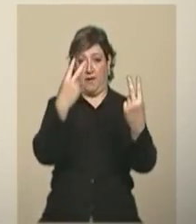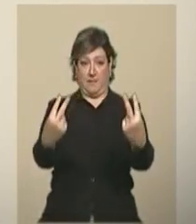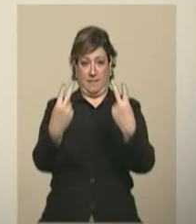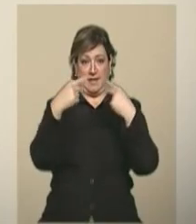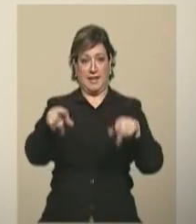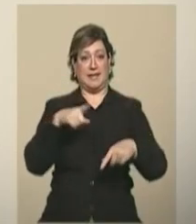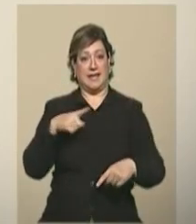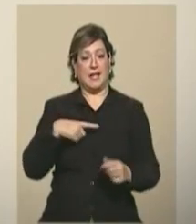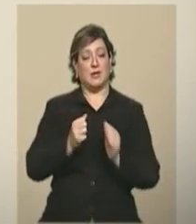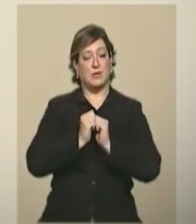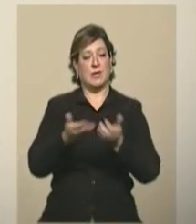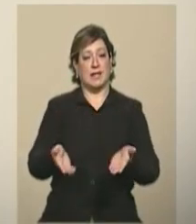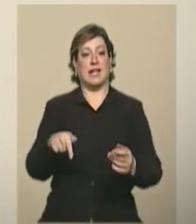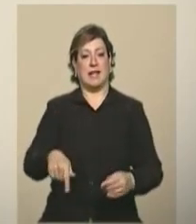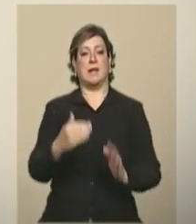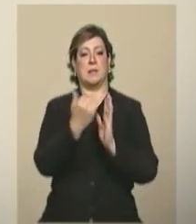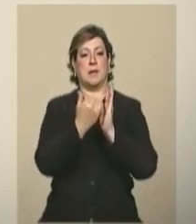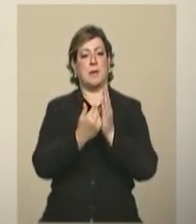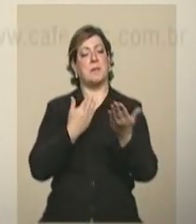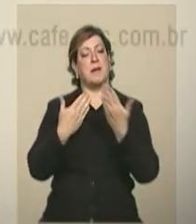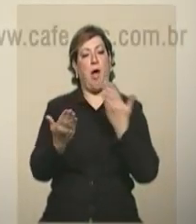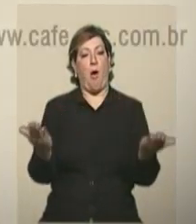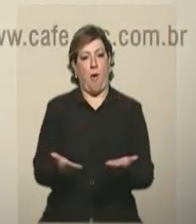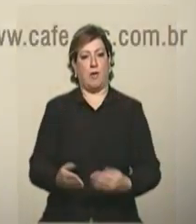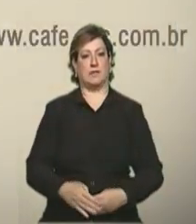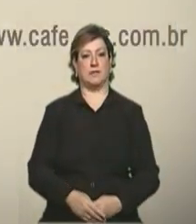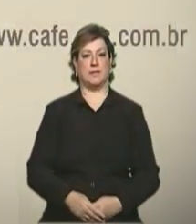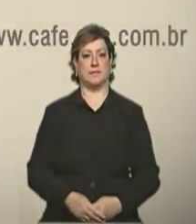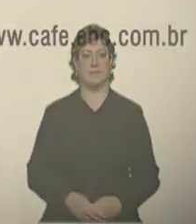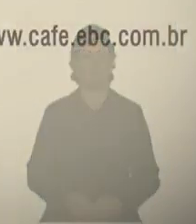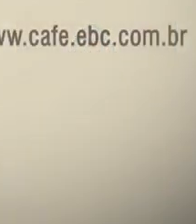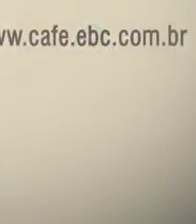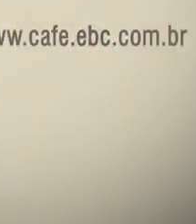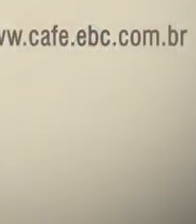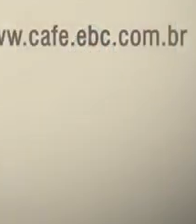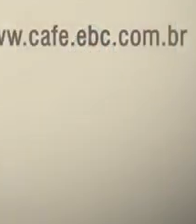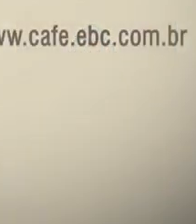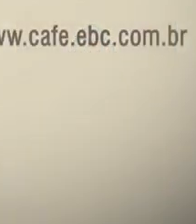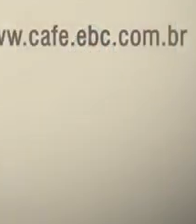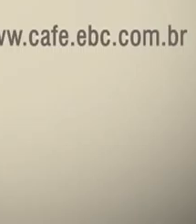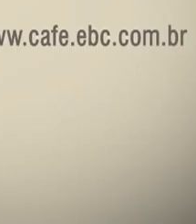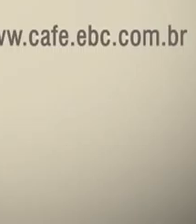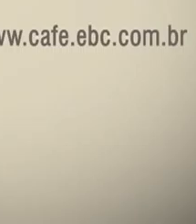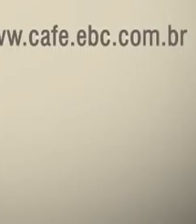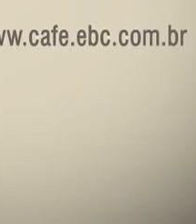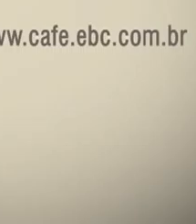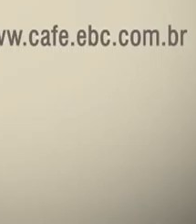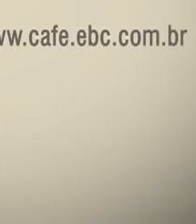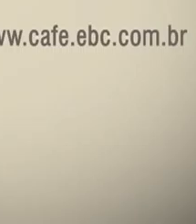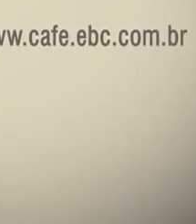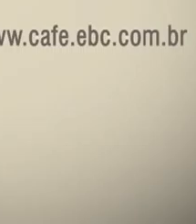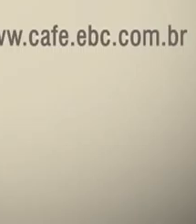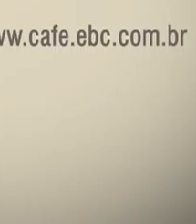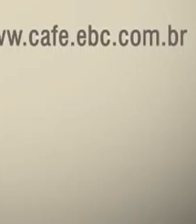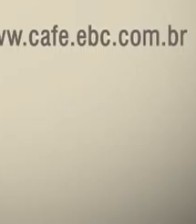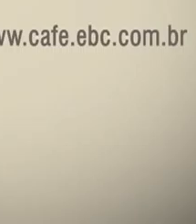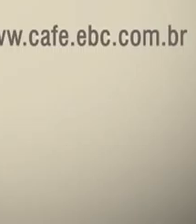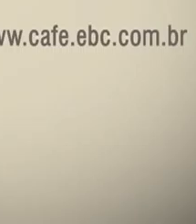ouvinte, pela companhia nesse bate-papo de hoje. Você que nos ouve pode acessar este programa na internet. O endereço